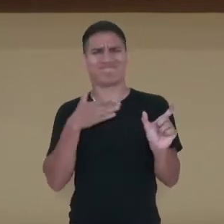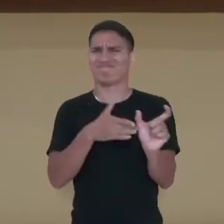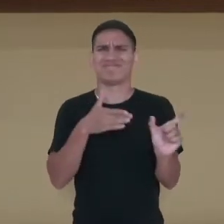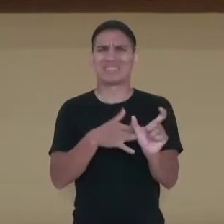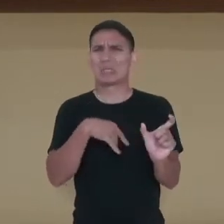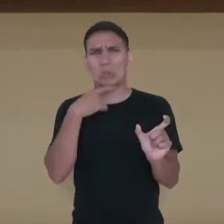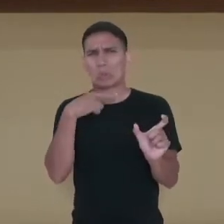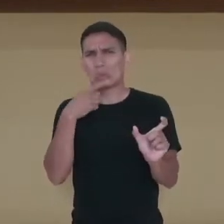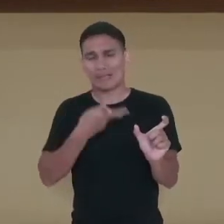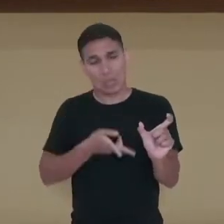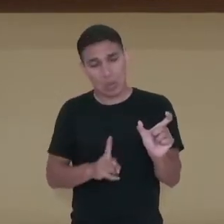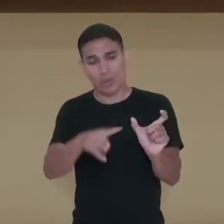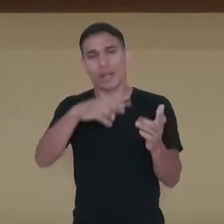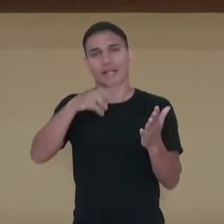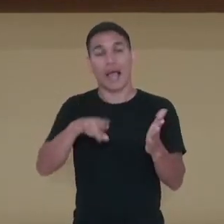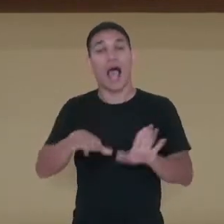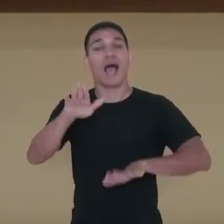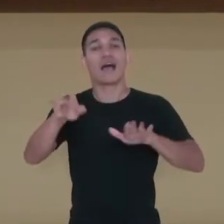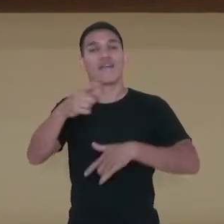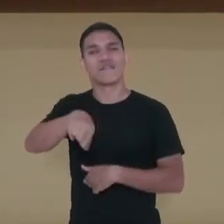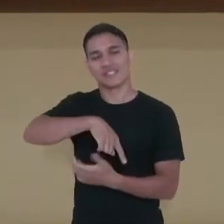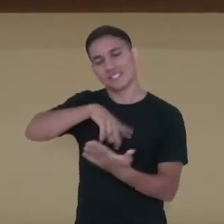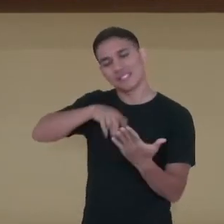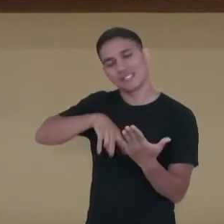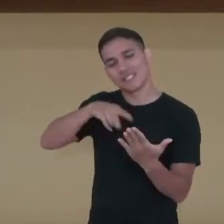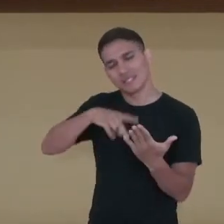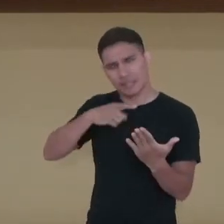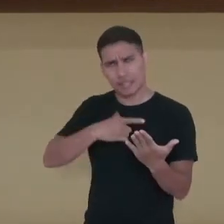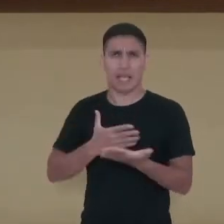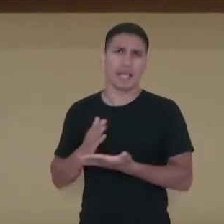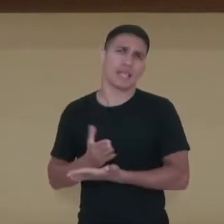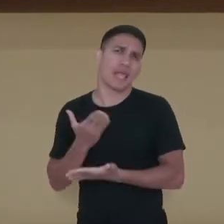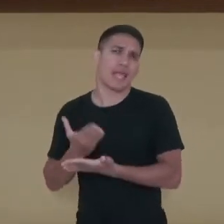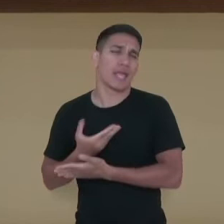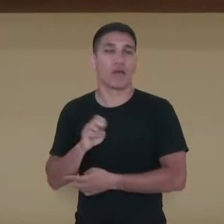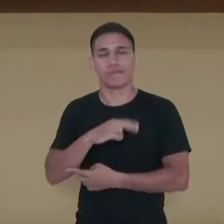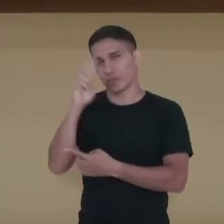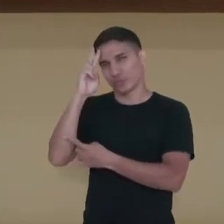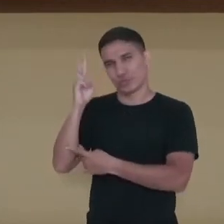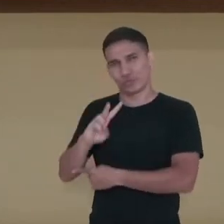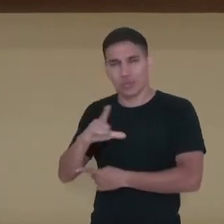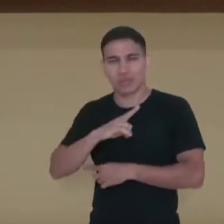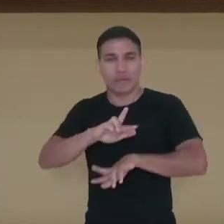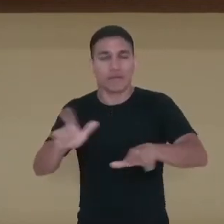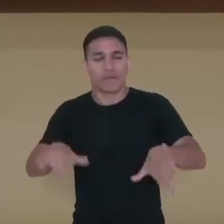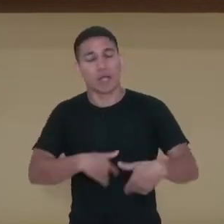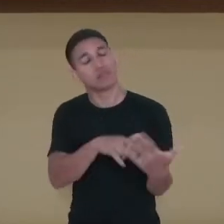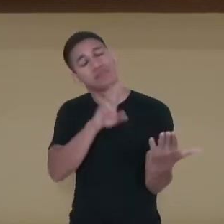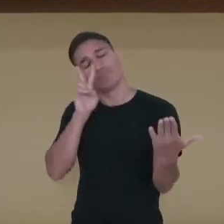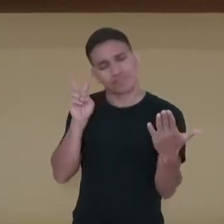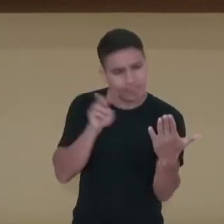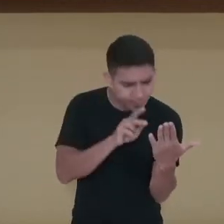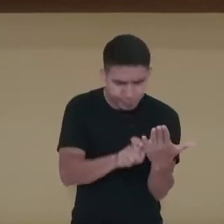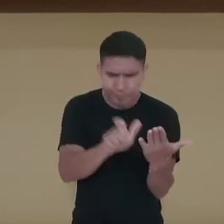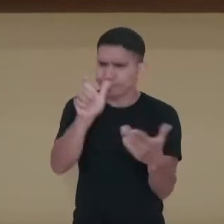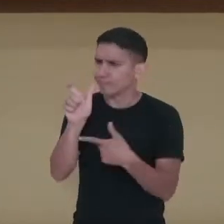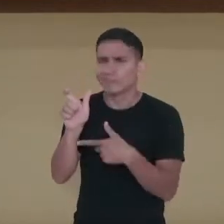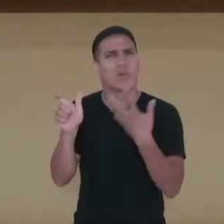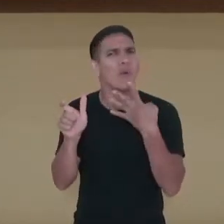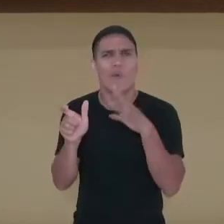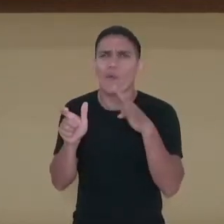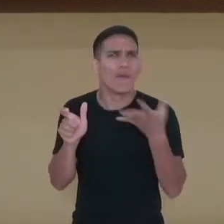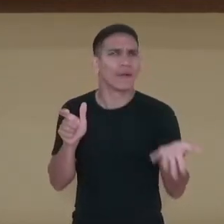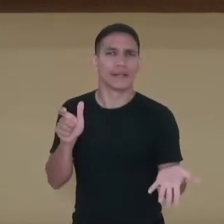leitura. Quantas vezes você está lendo um livro, uma história, e se depara com uma palavra que você não